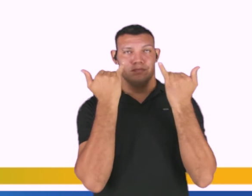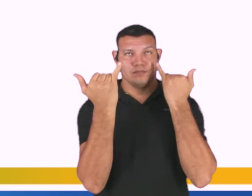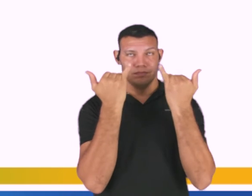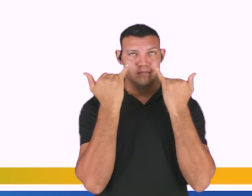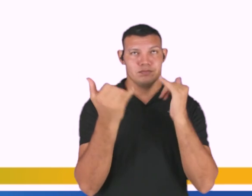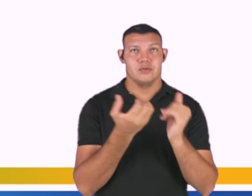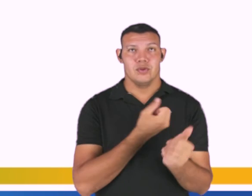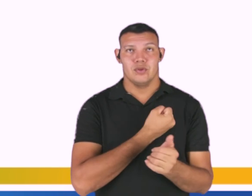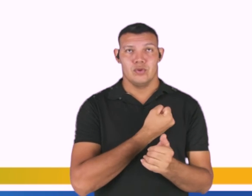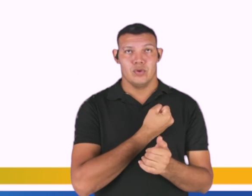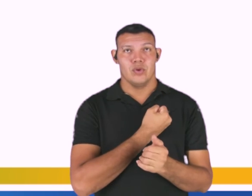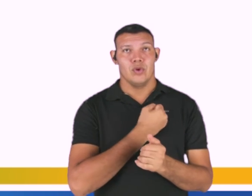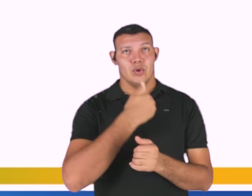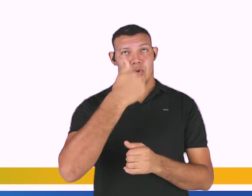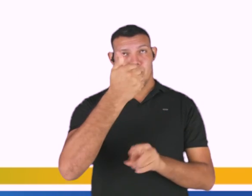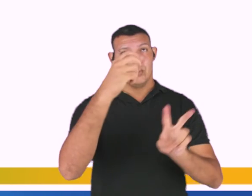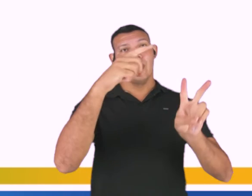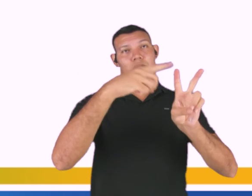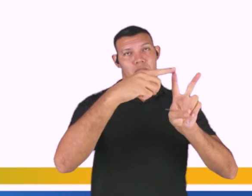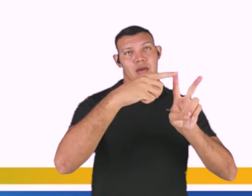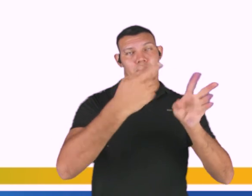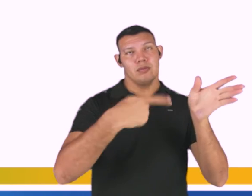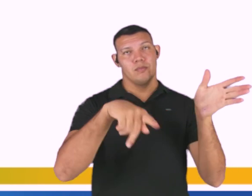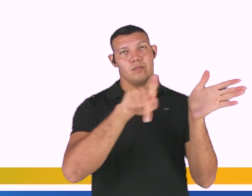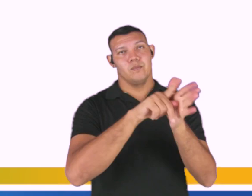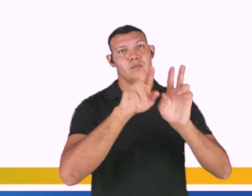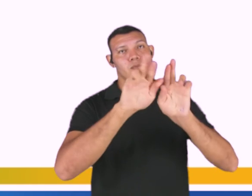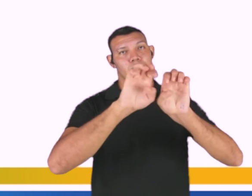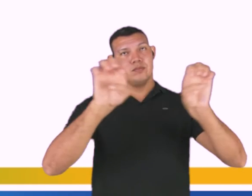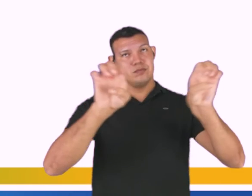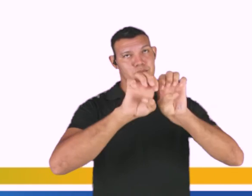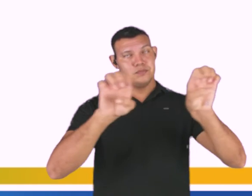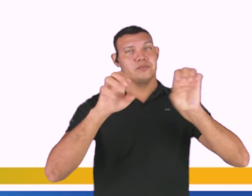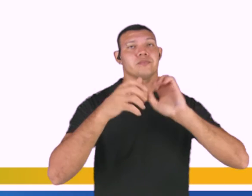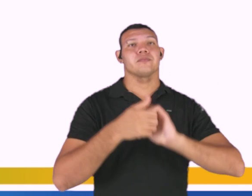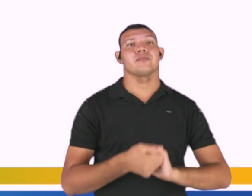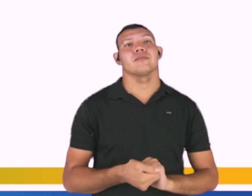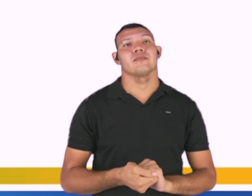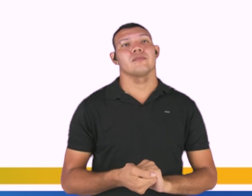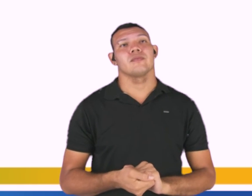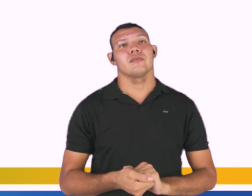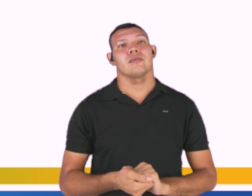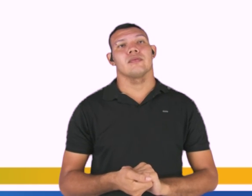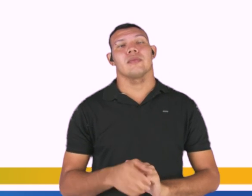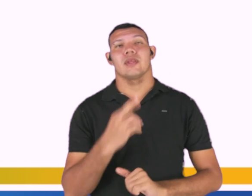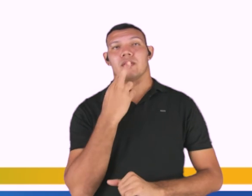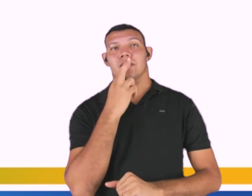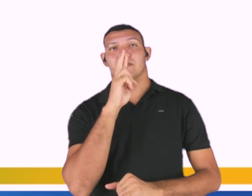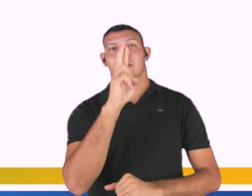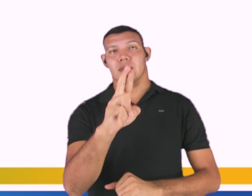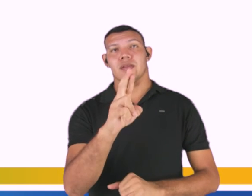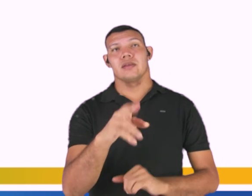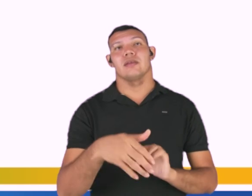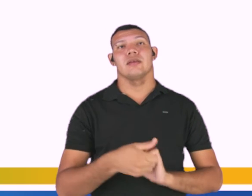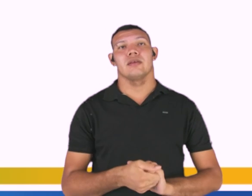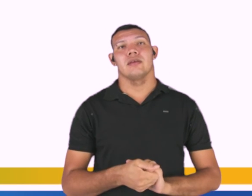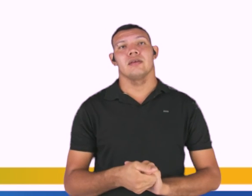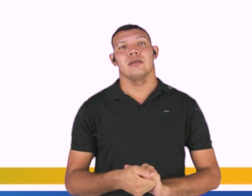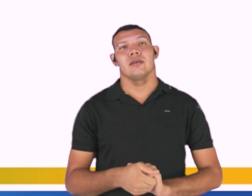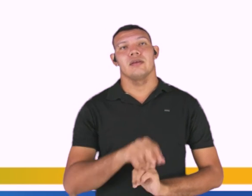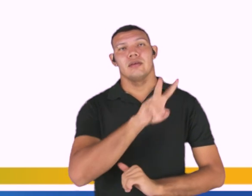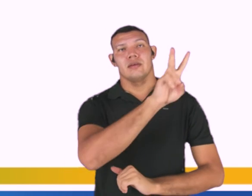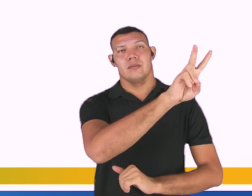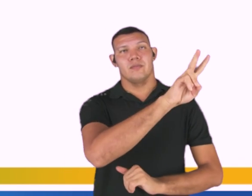a terna ordenada dessa equação, ou a solução dessa equação,